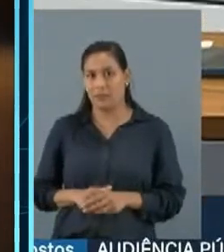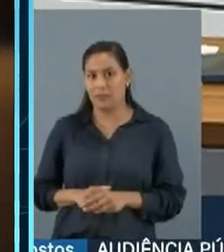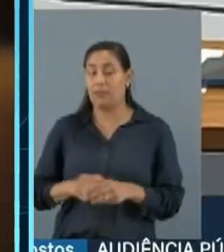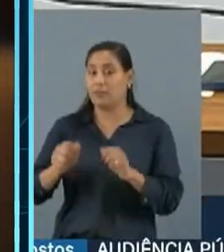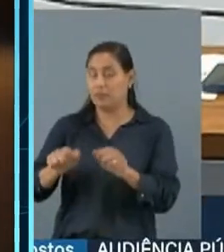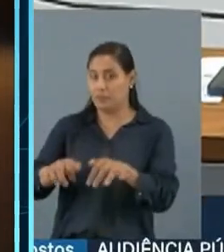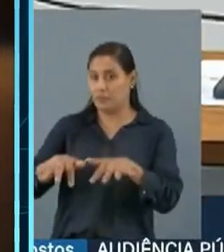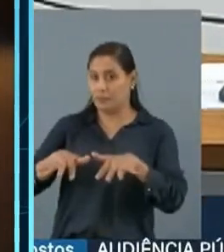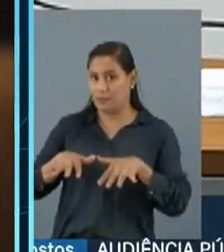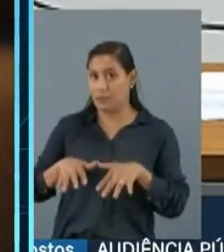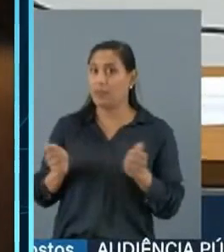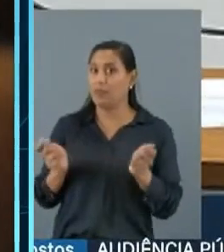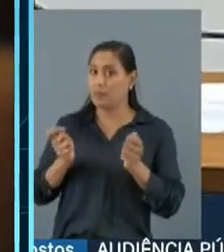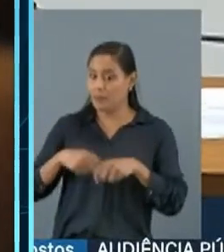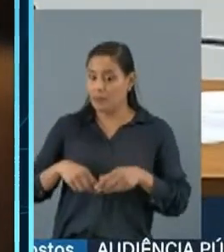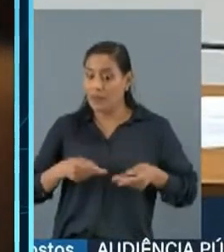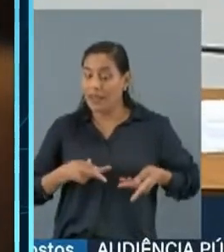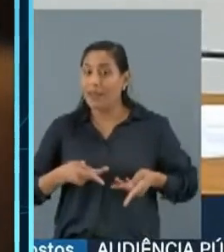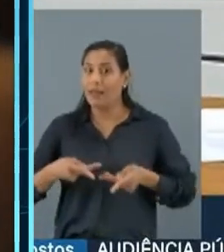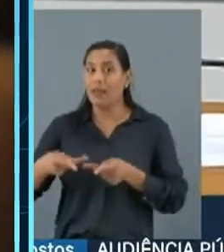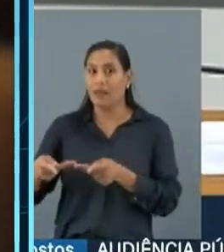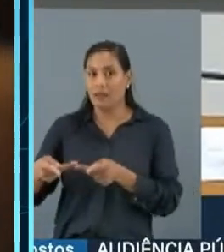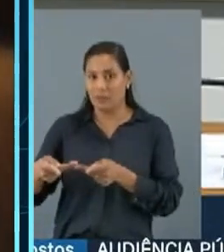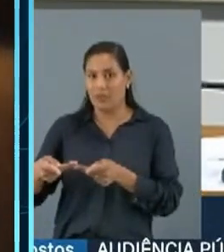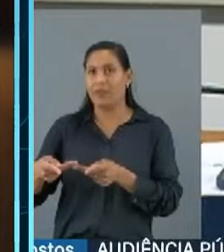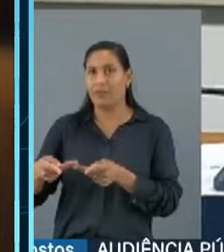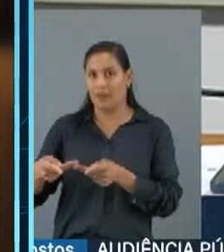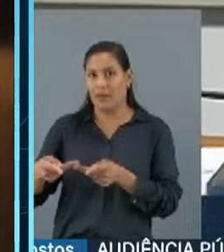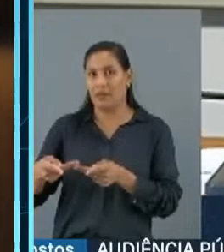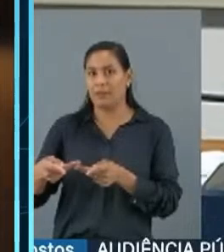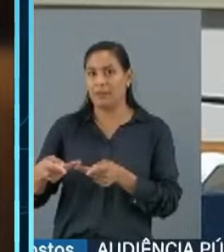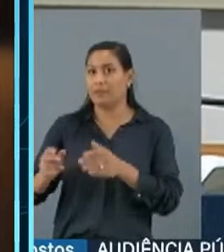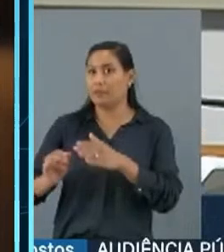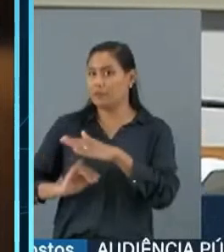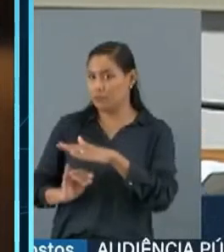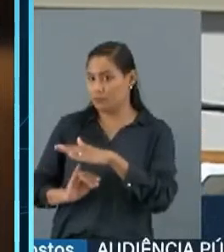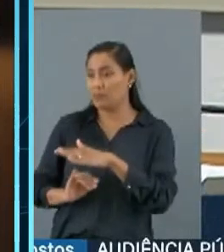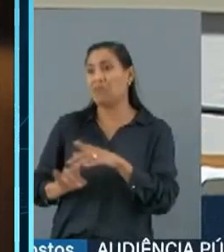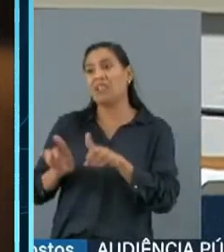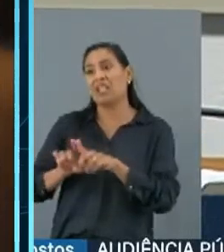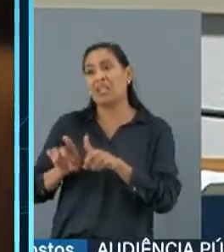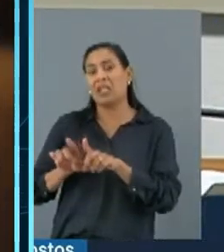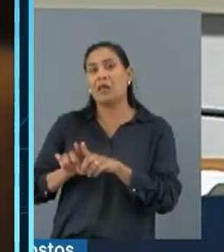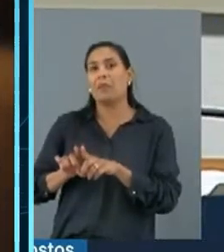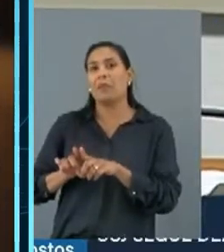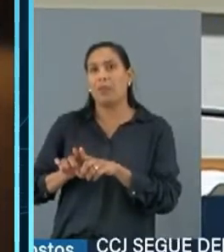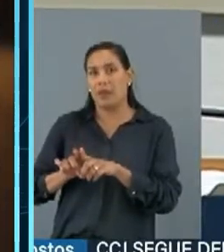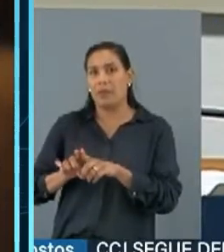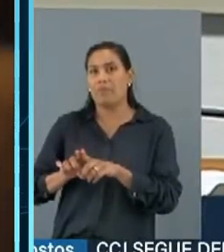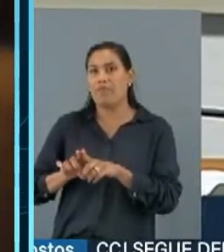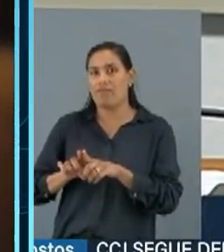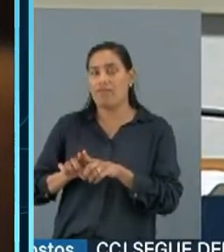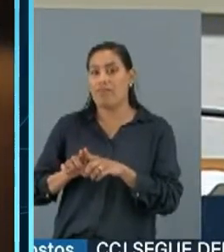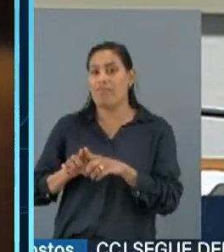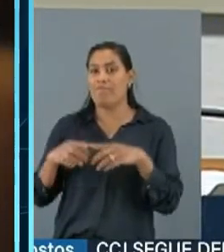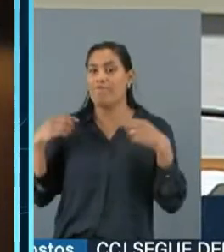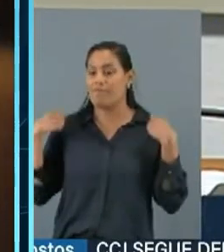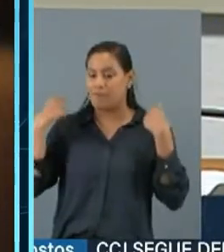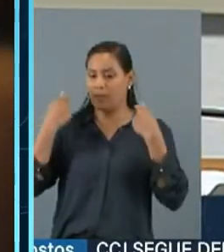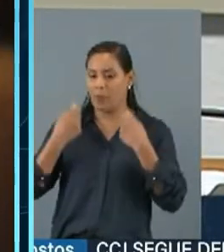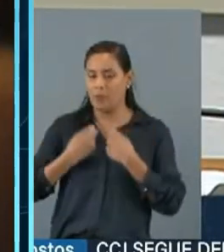próxima reeleição deles, agora 2/3 nós vamos renovar em 2026, eles já começaram a